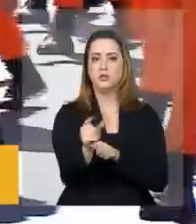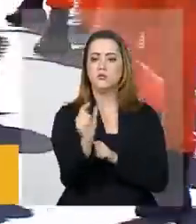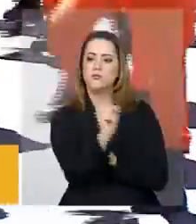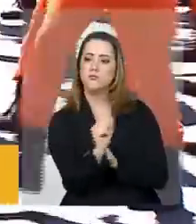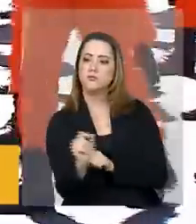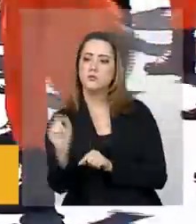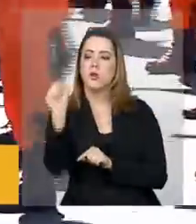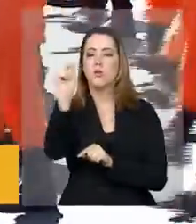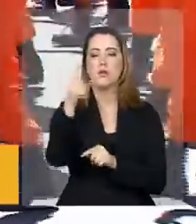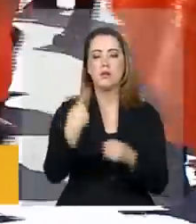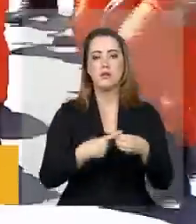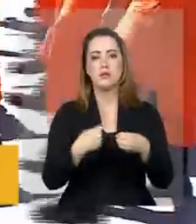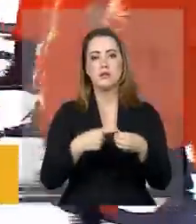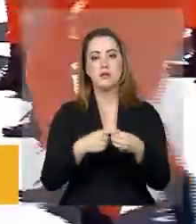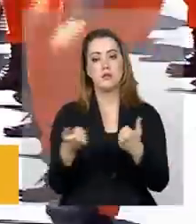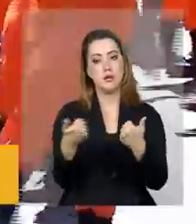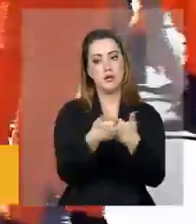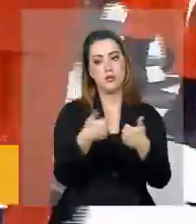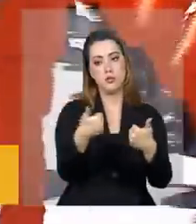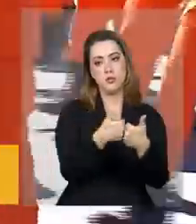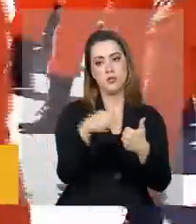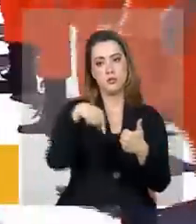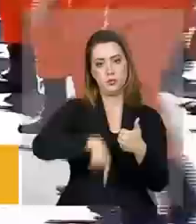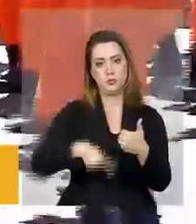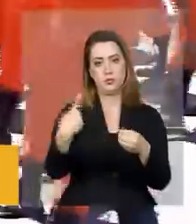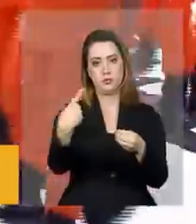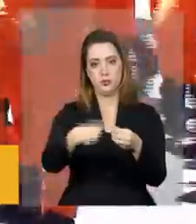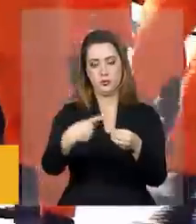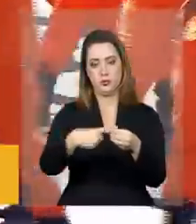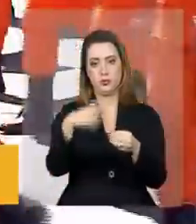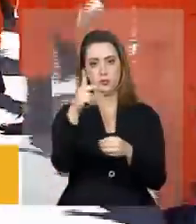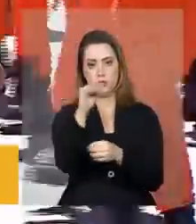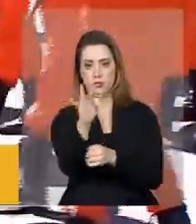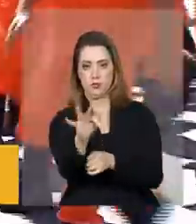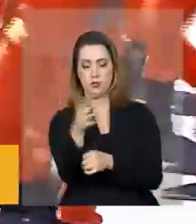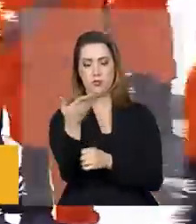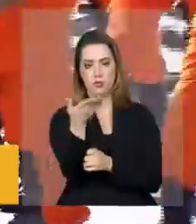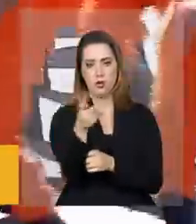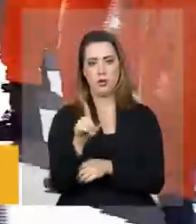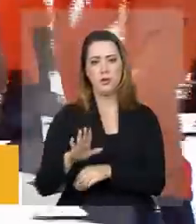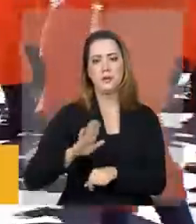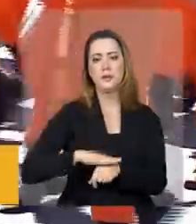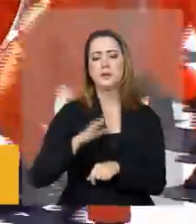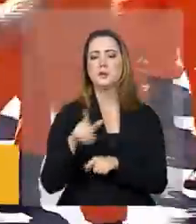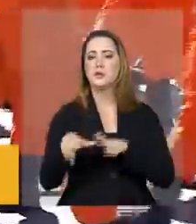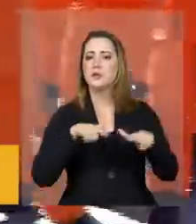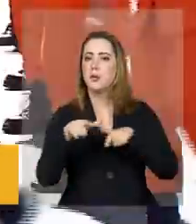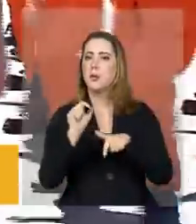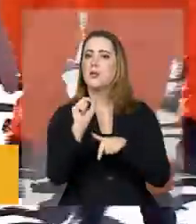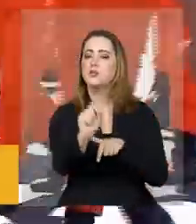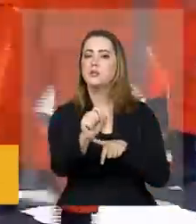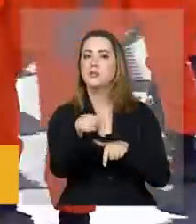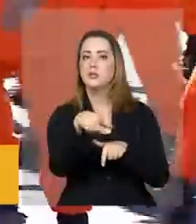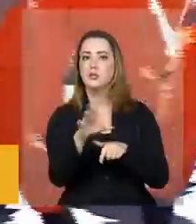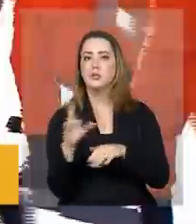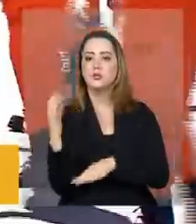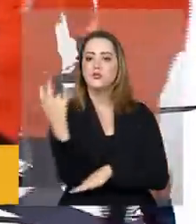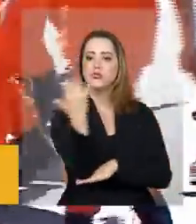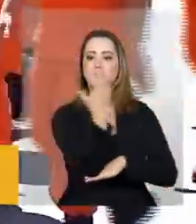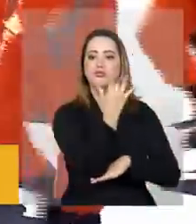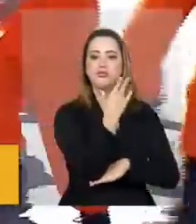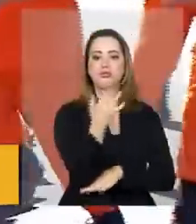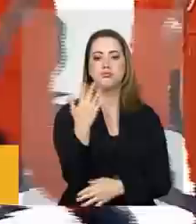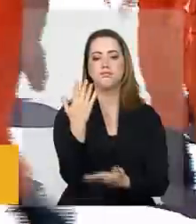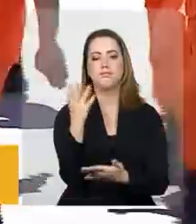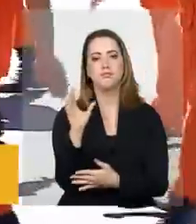regiões do entorno mais próximas do Distrito Federal. Suas principais atividades são o combate a incêndio urbano,